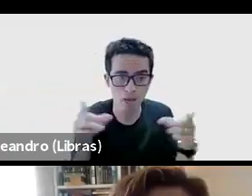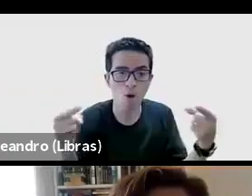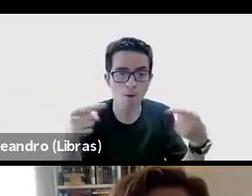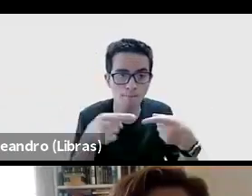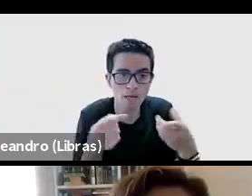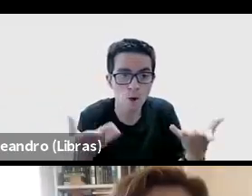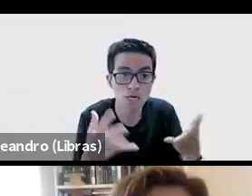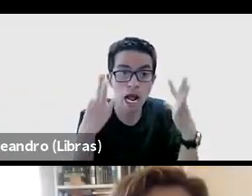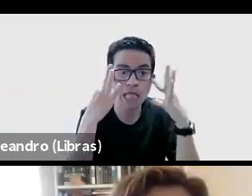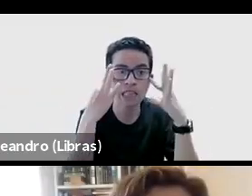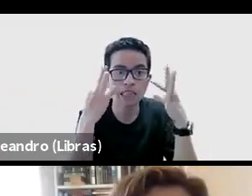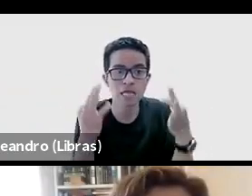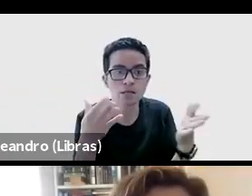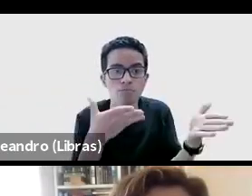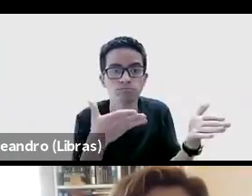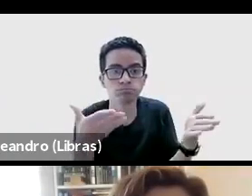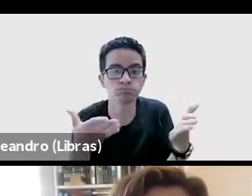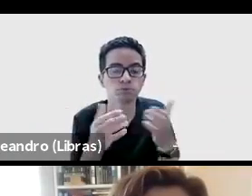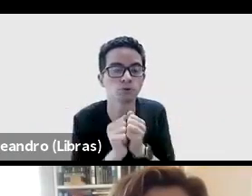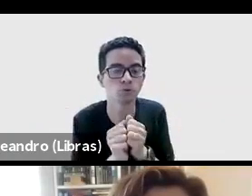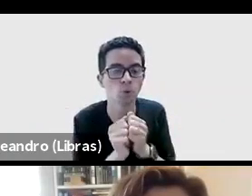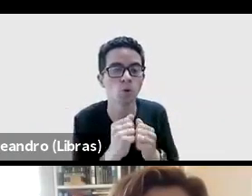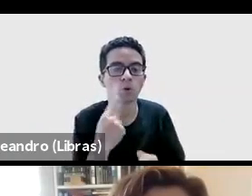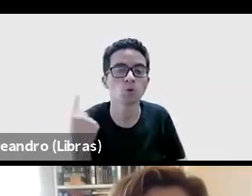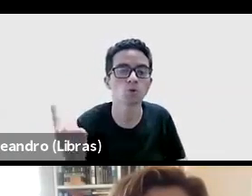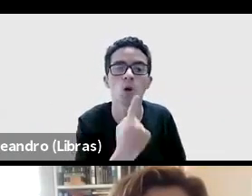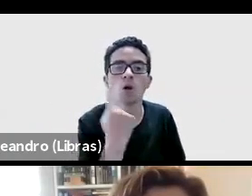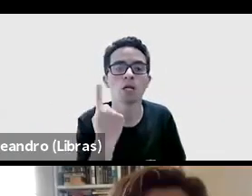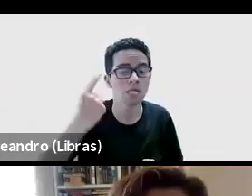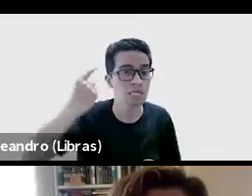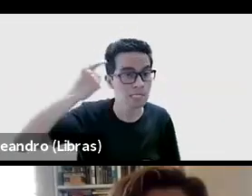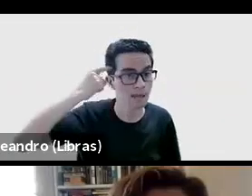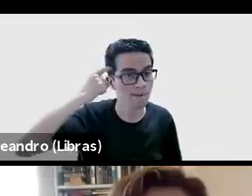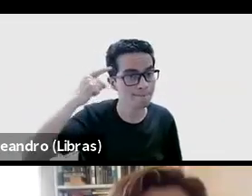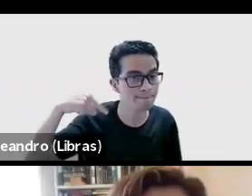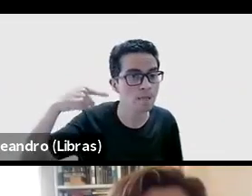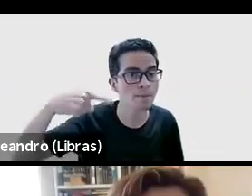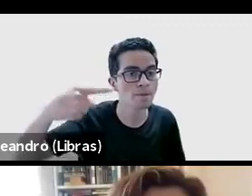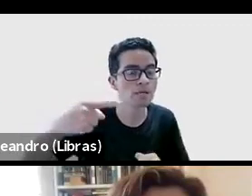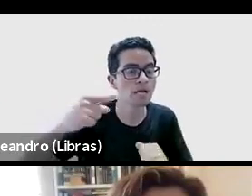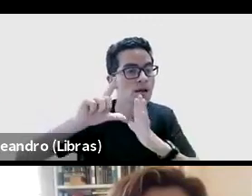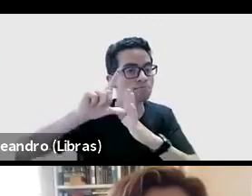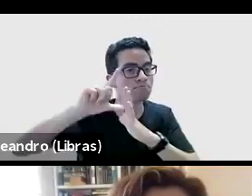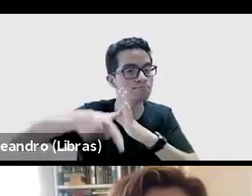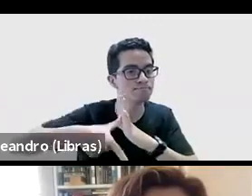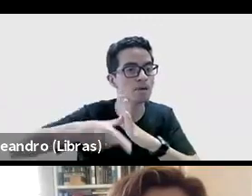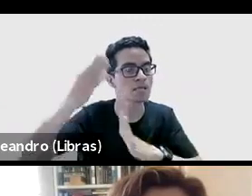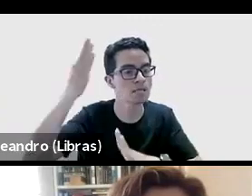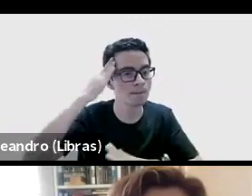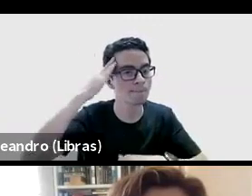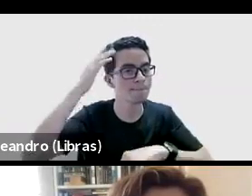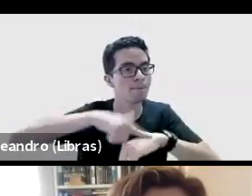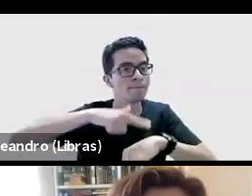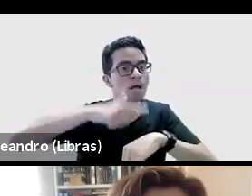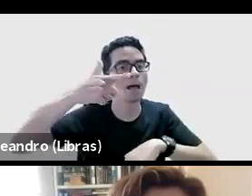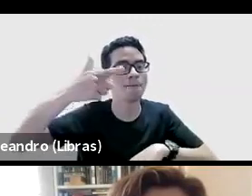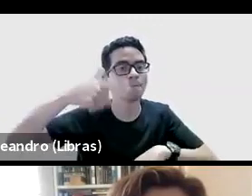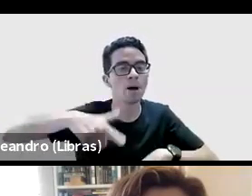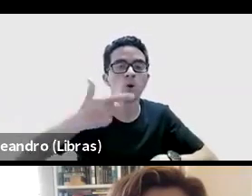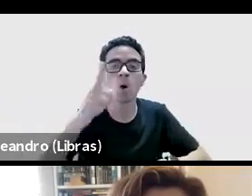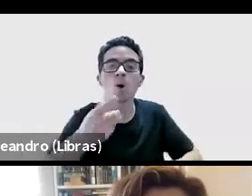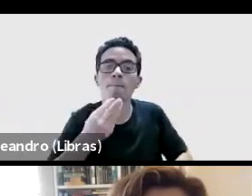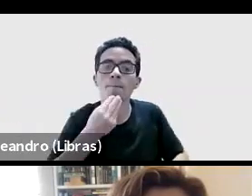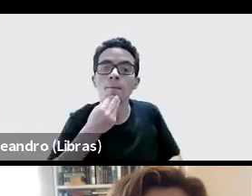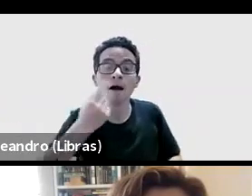aí agora, junto com a gente, ou mais tarde, em outro momento, quando vocês tiverem oportunidade de assistir, porque